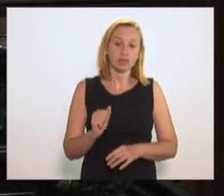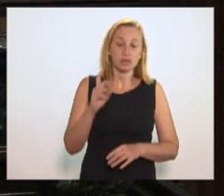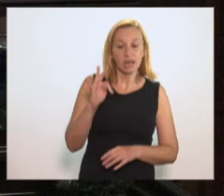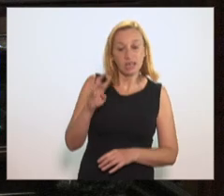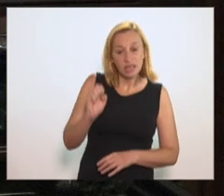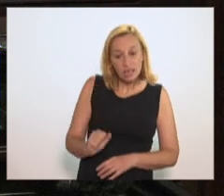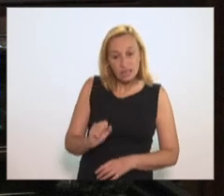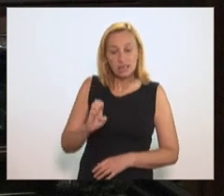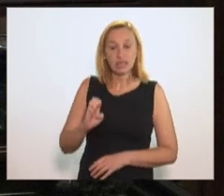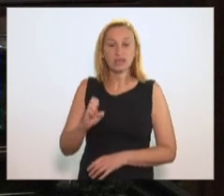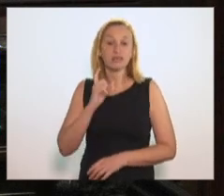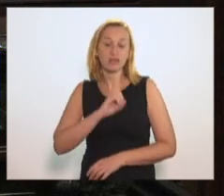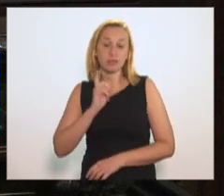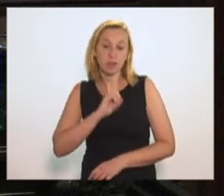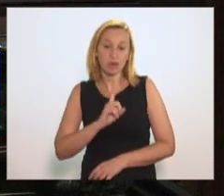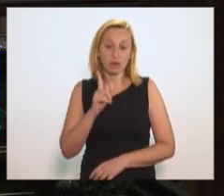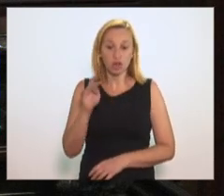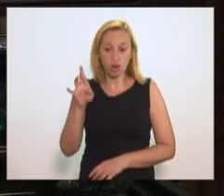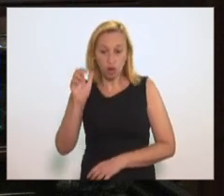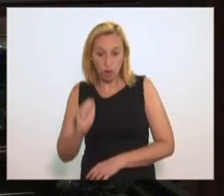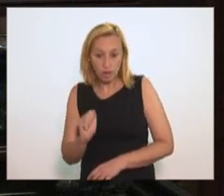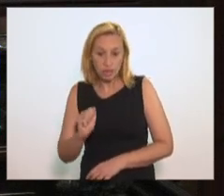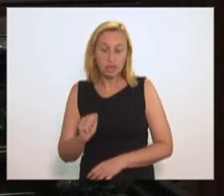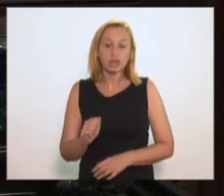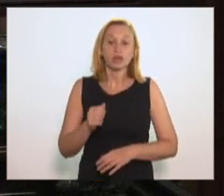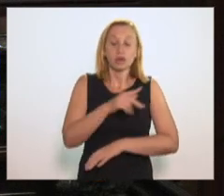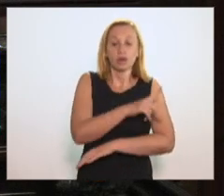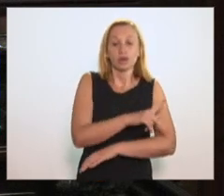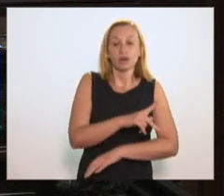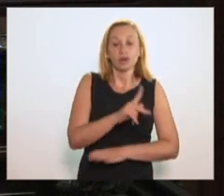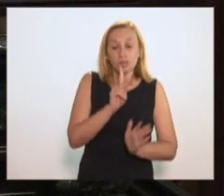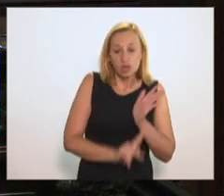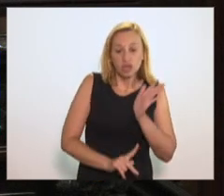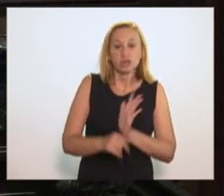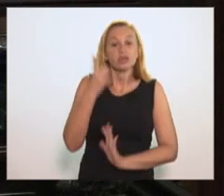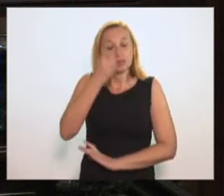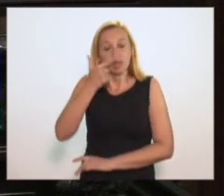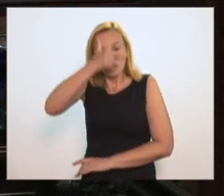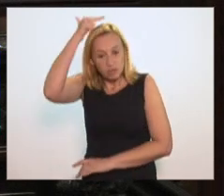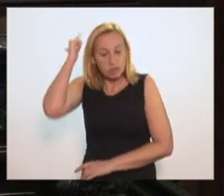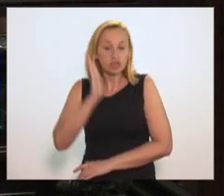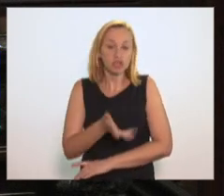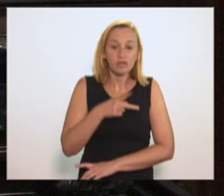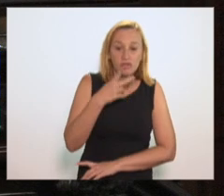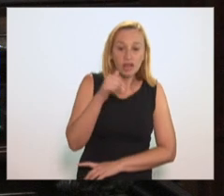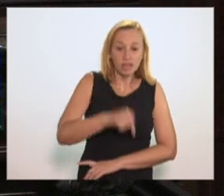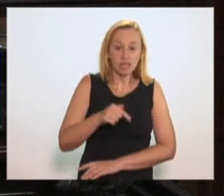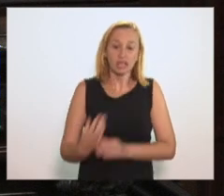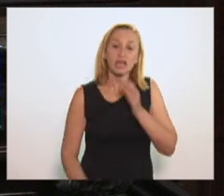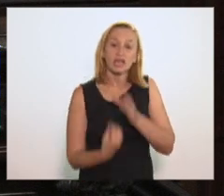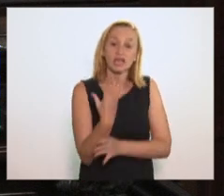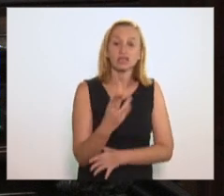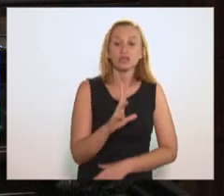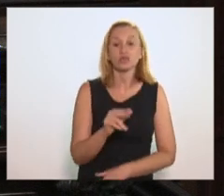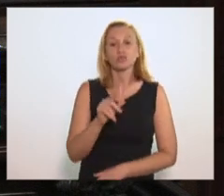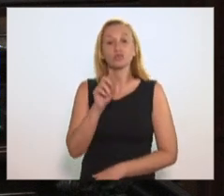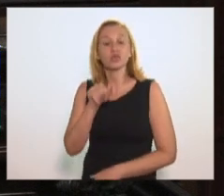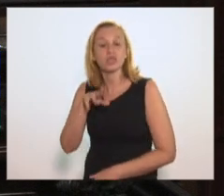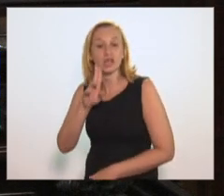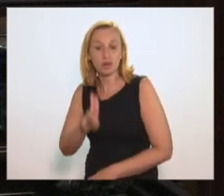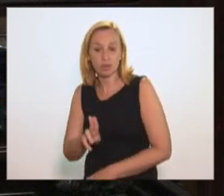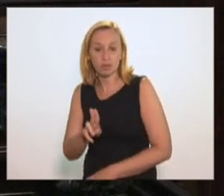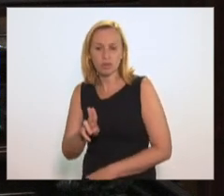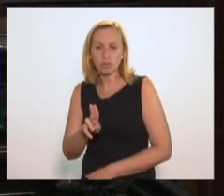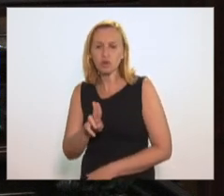glória Catete Flamengo projeto deputado Luiz Paulo como já foi dito aqui trata da criação de um museu a céu aberto